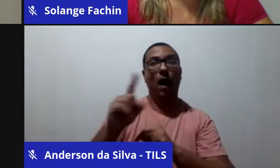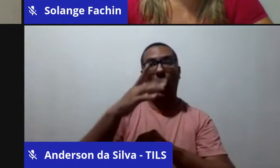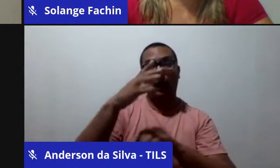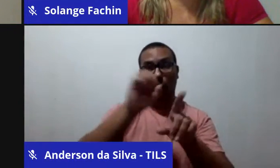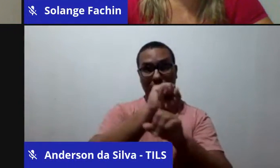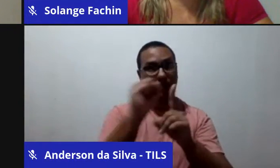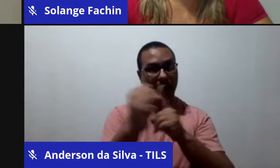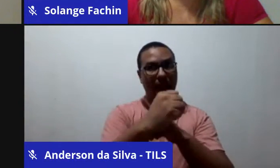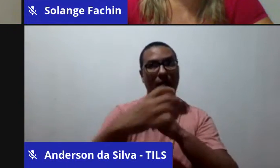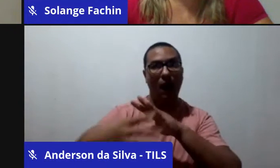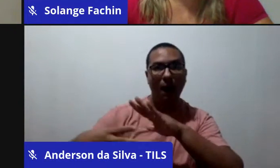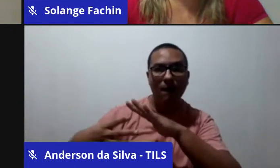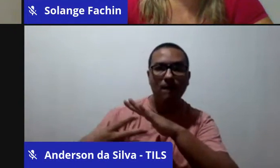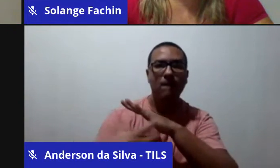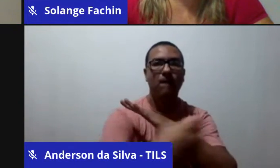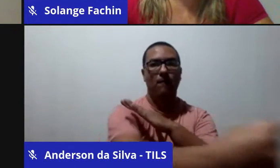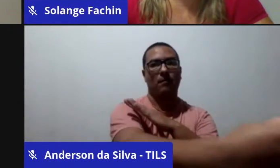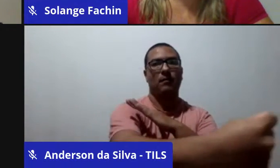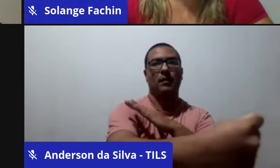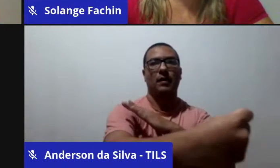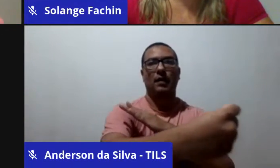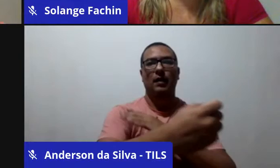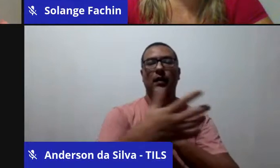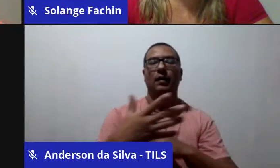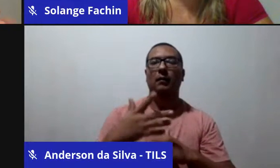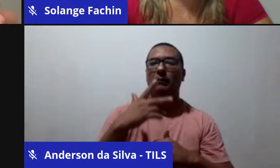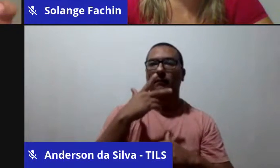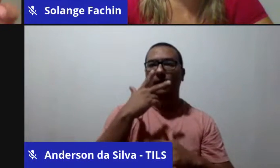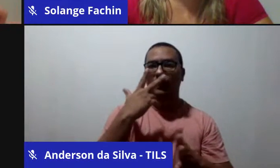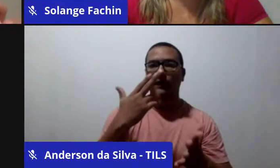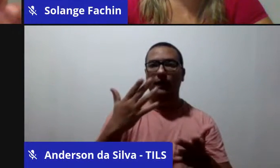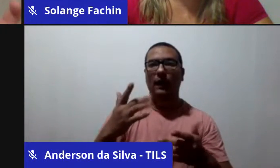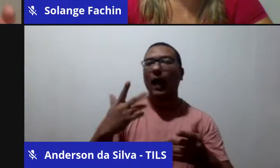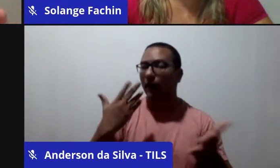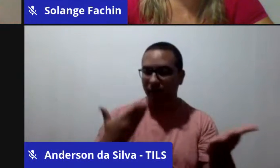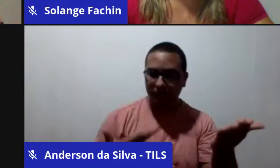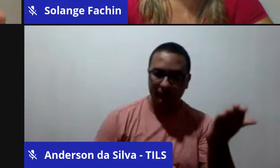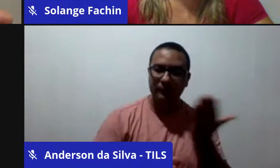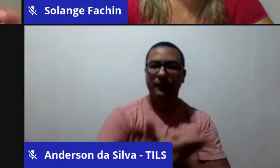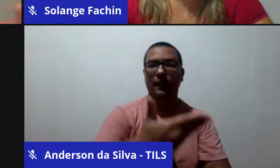É a chamada Lean Education. Então, nesse sentido, eu